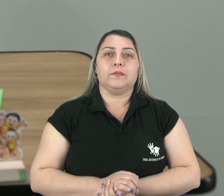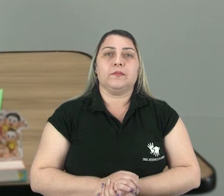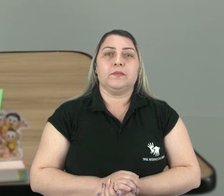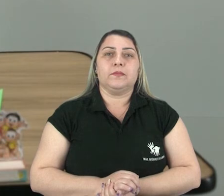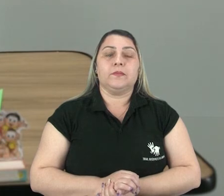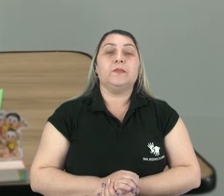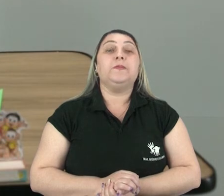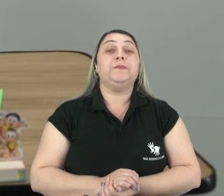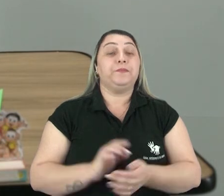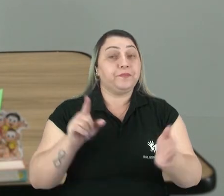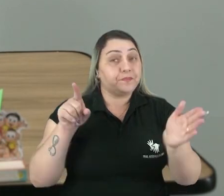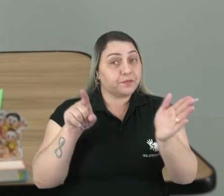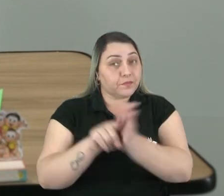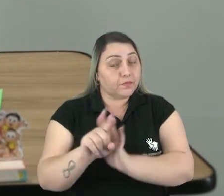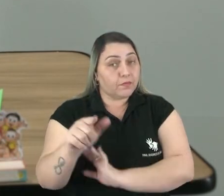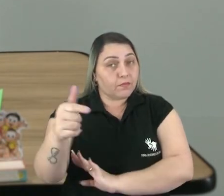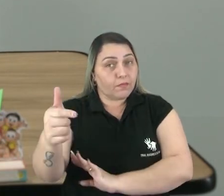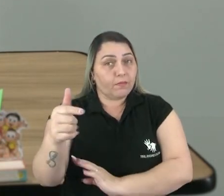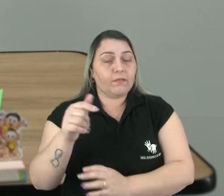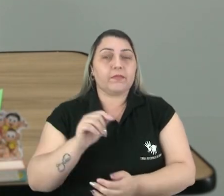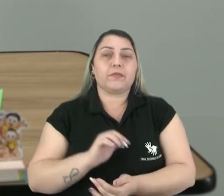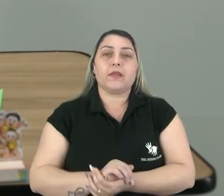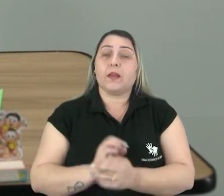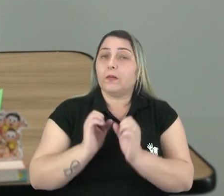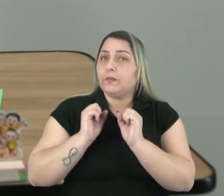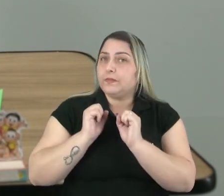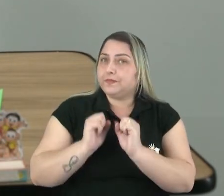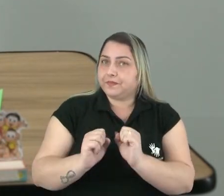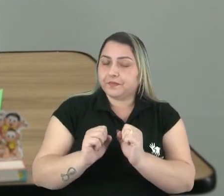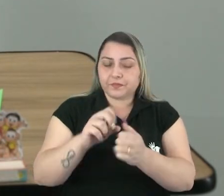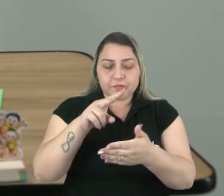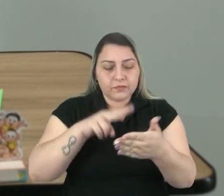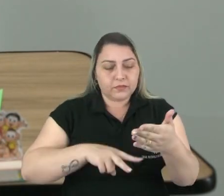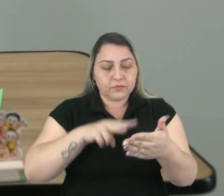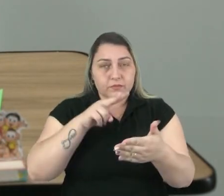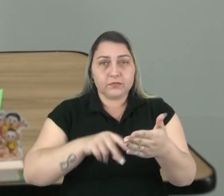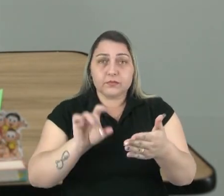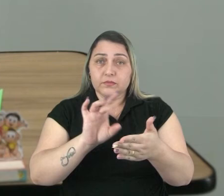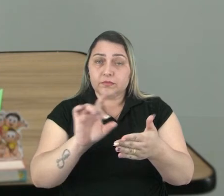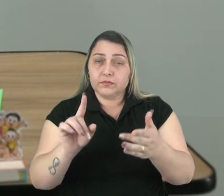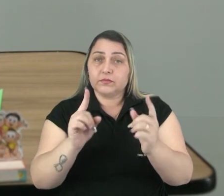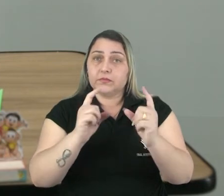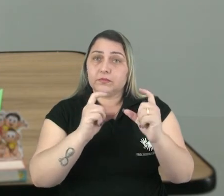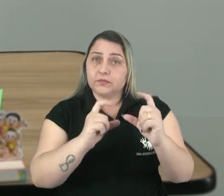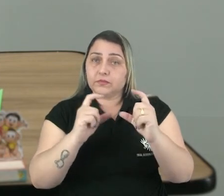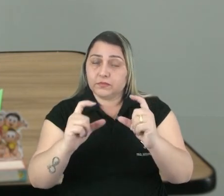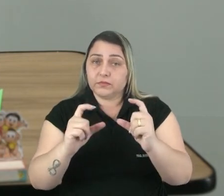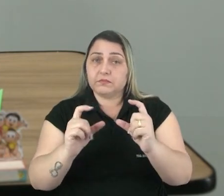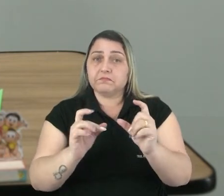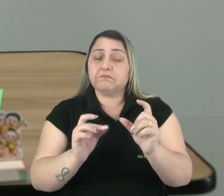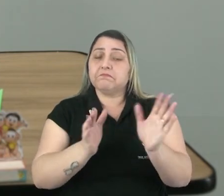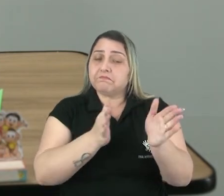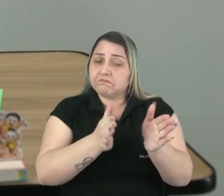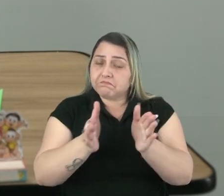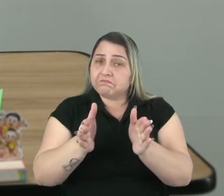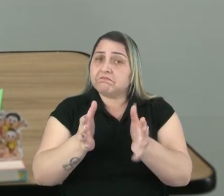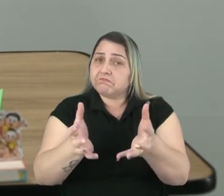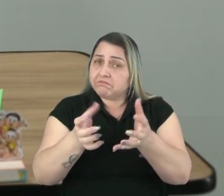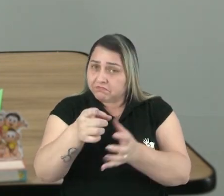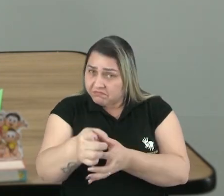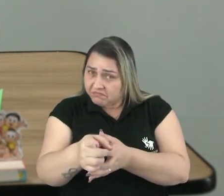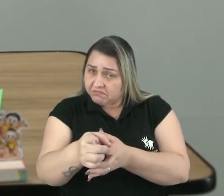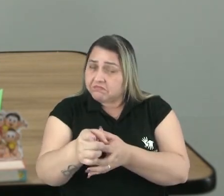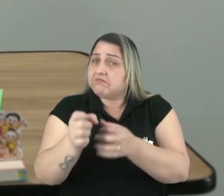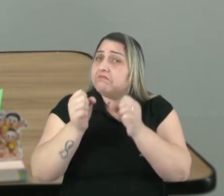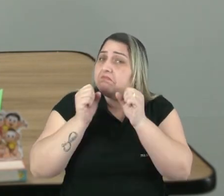para mais um questionamento. Podemos ler cada quadrinho na ordem que lhe interessar? Será